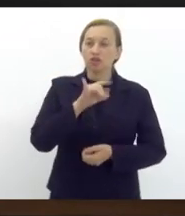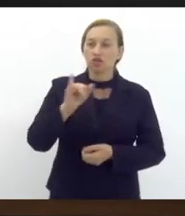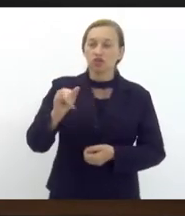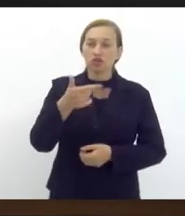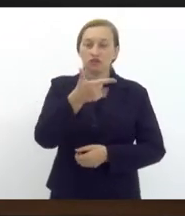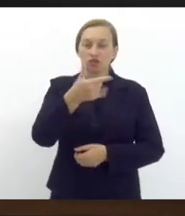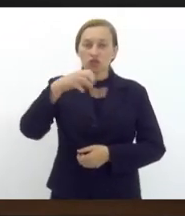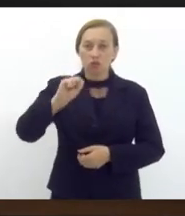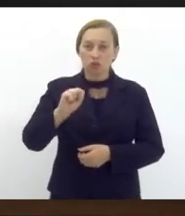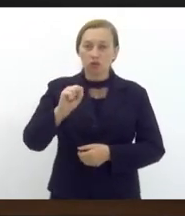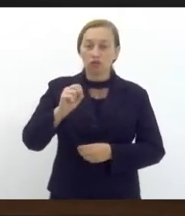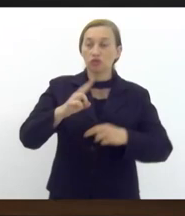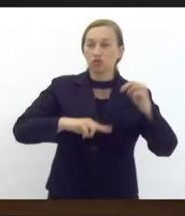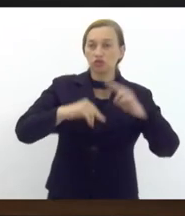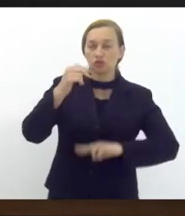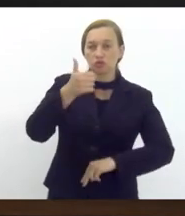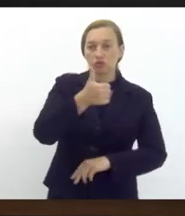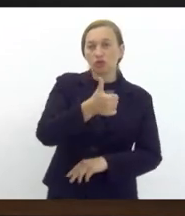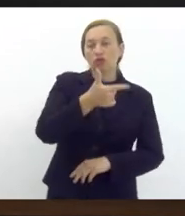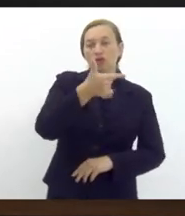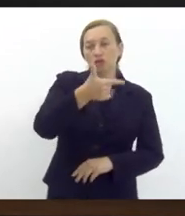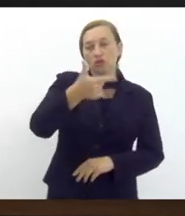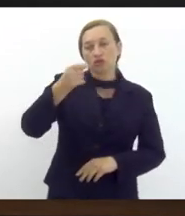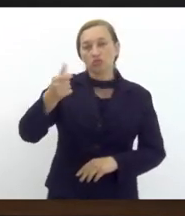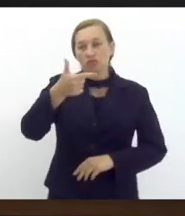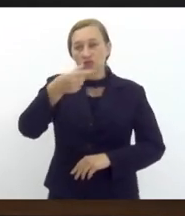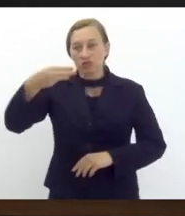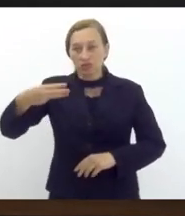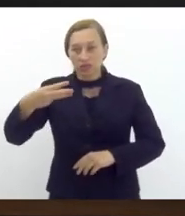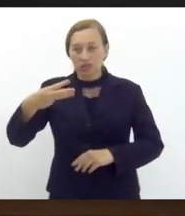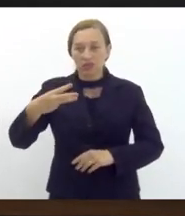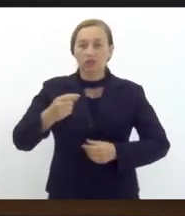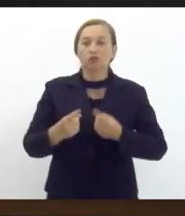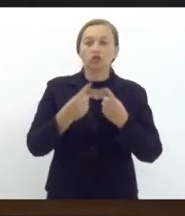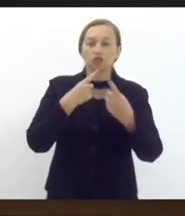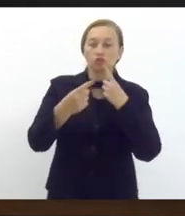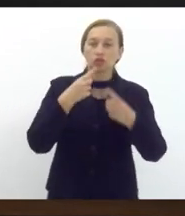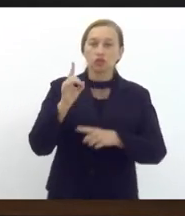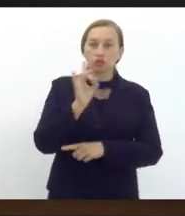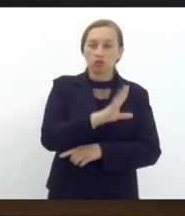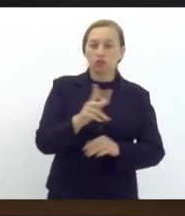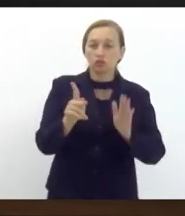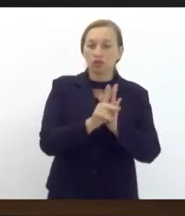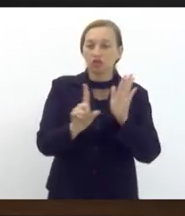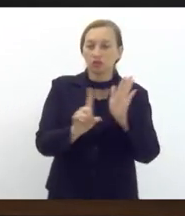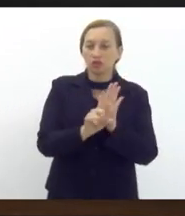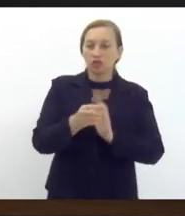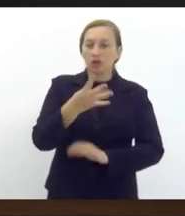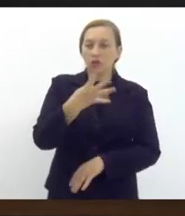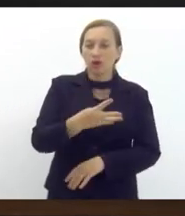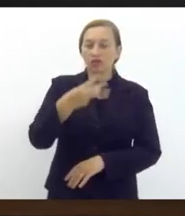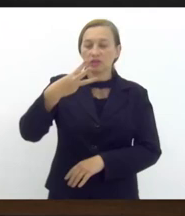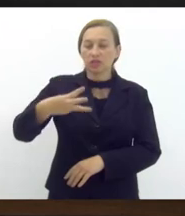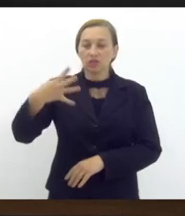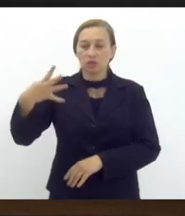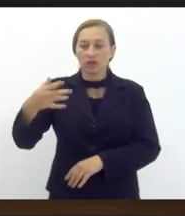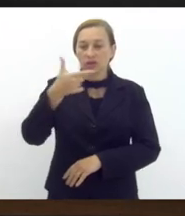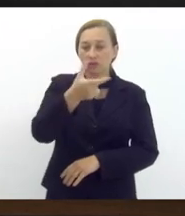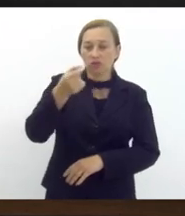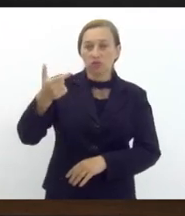dia 28 de junho de 2023 em regime de urgência em discussão única projetos de lei número 434